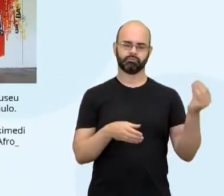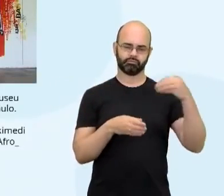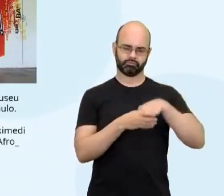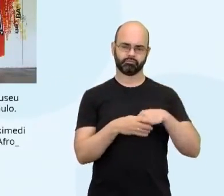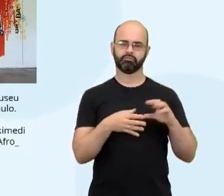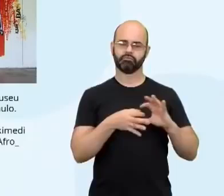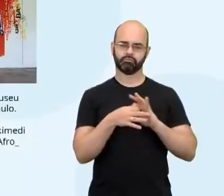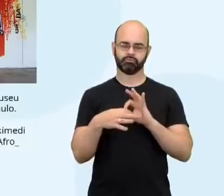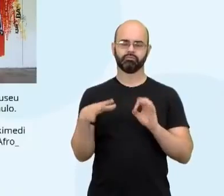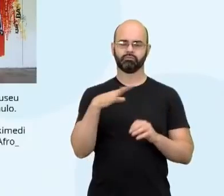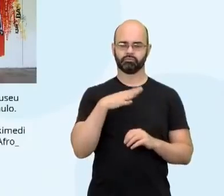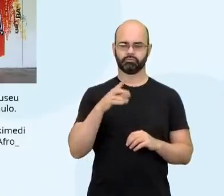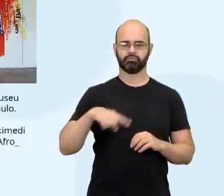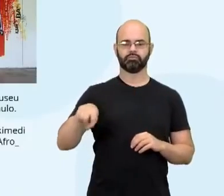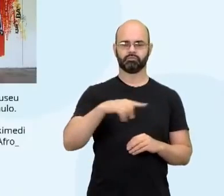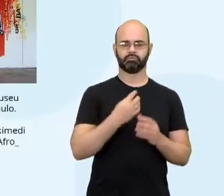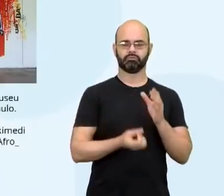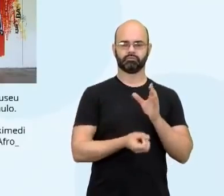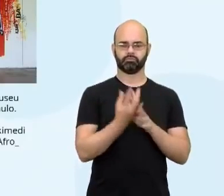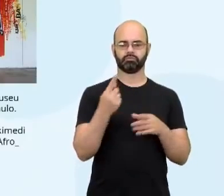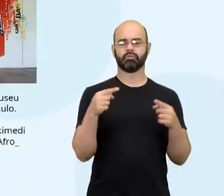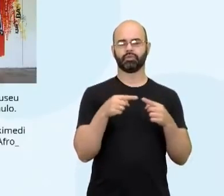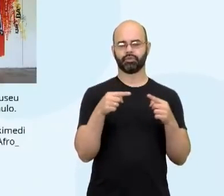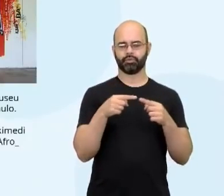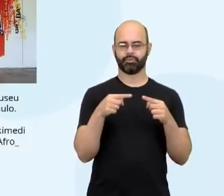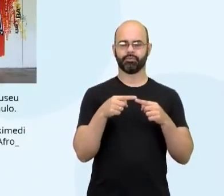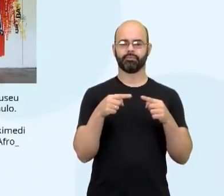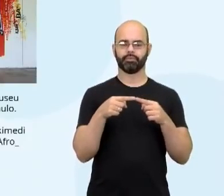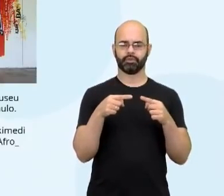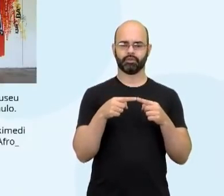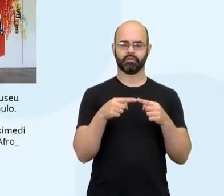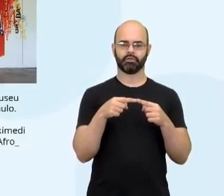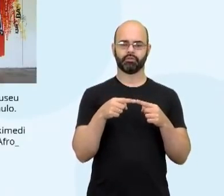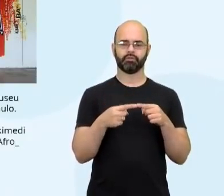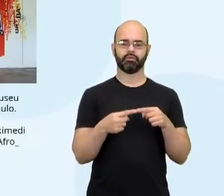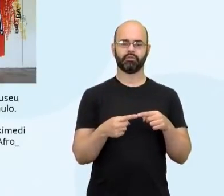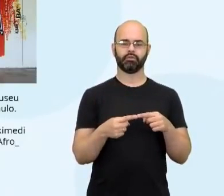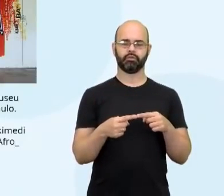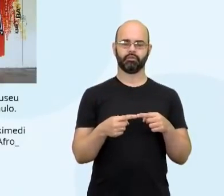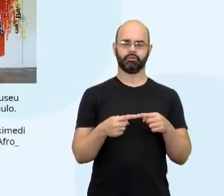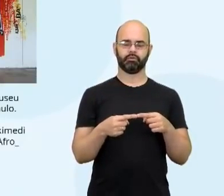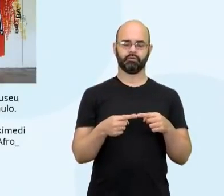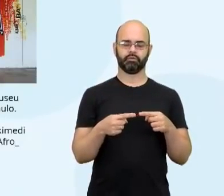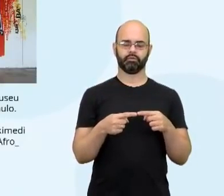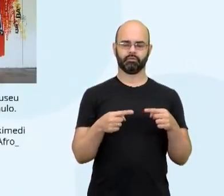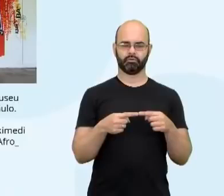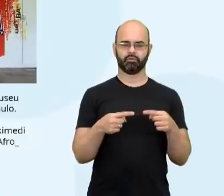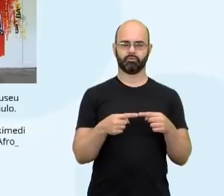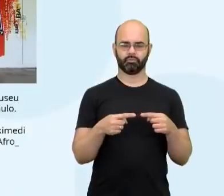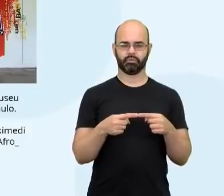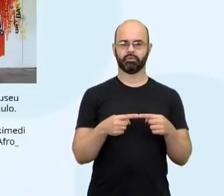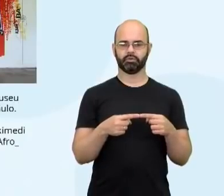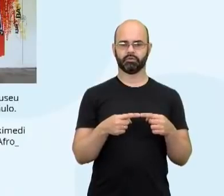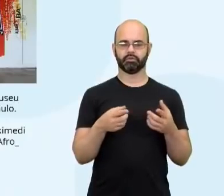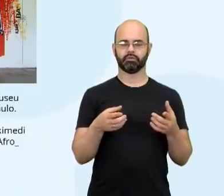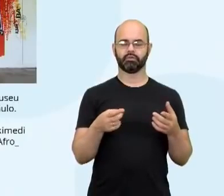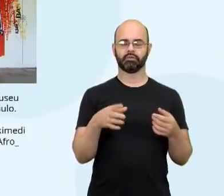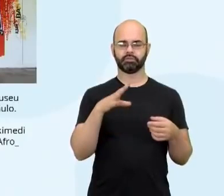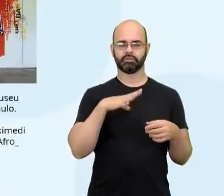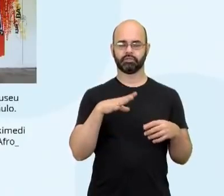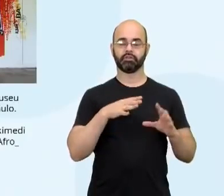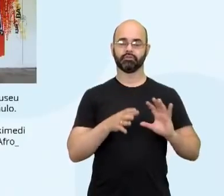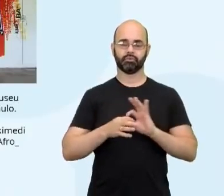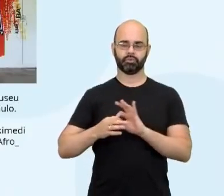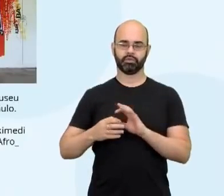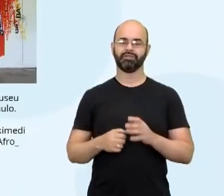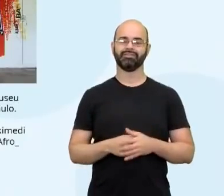contexto de arte urbana, ou seja, são obras que são feitas para a cidade, né, em um contexto da cidade. Muito obrigada.